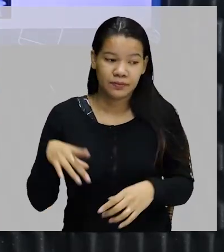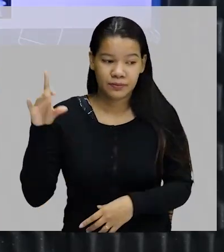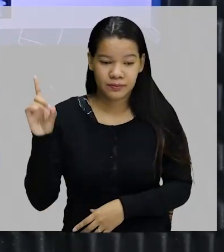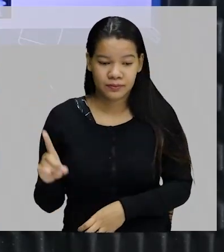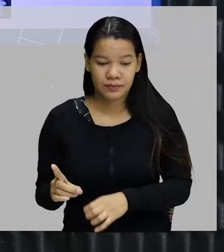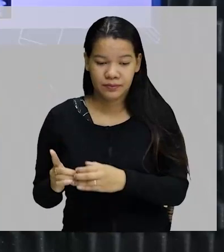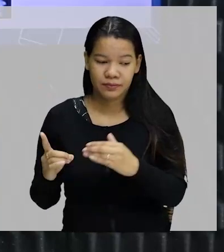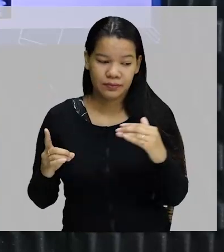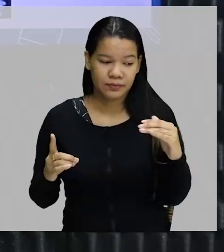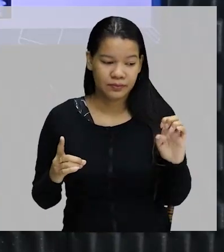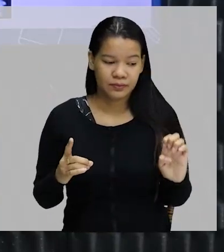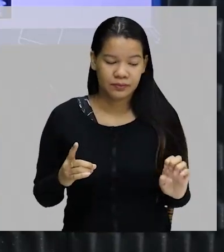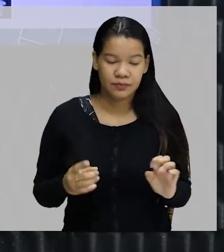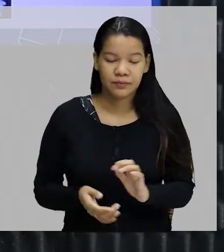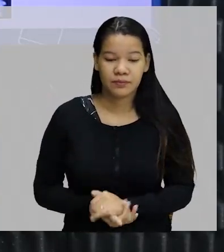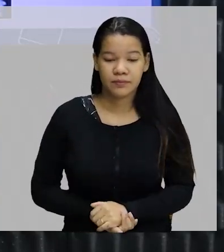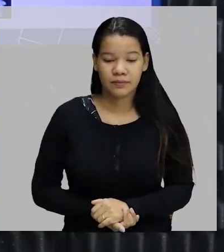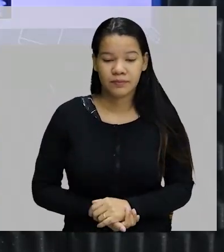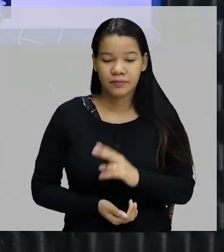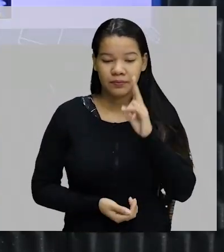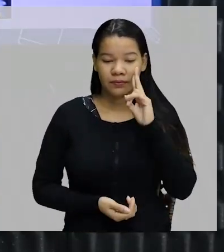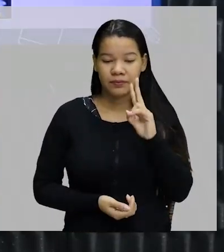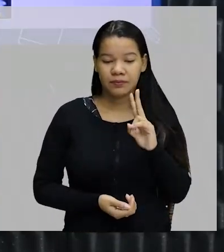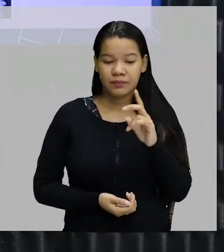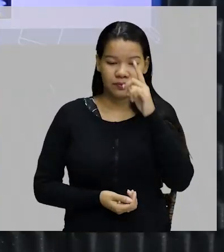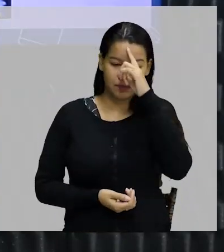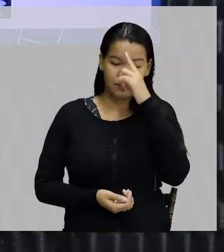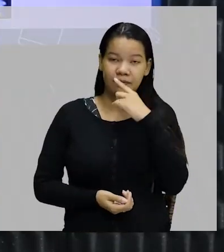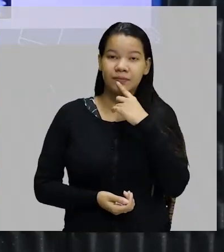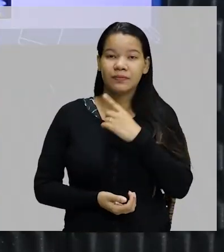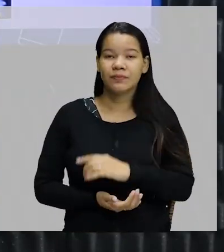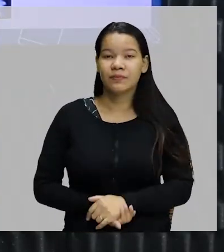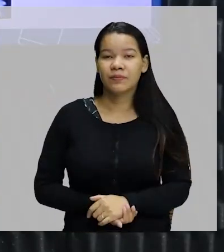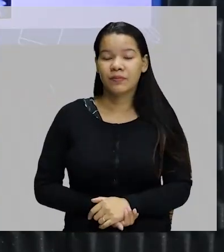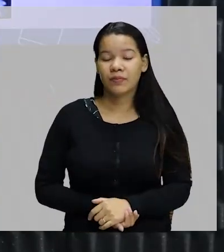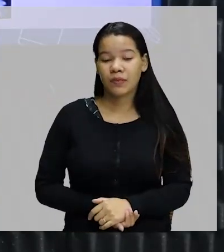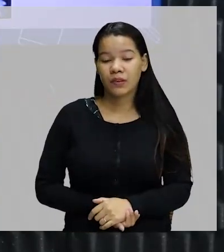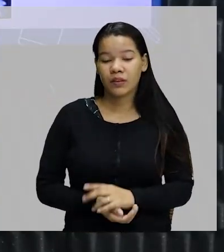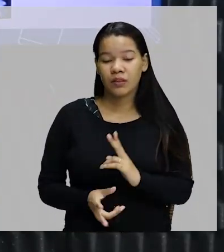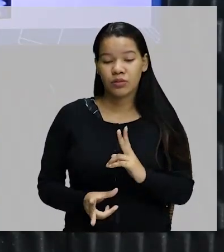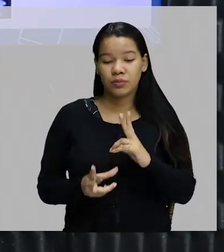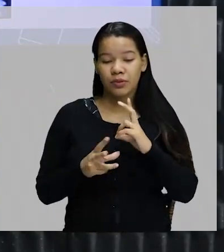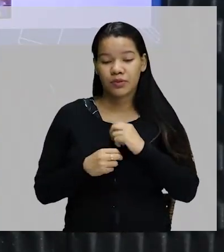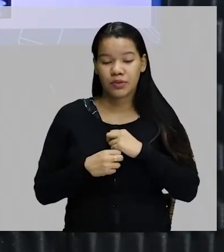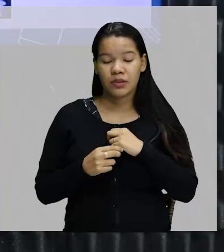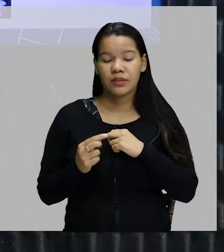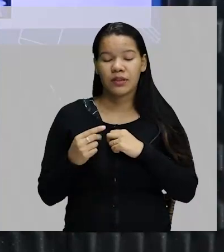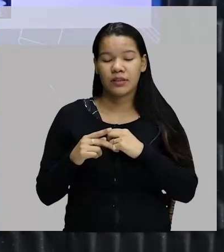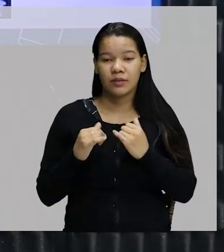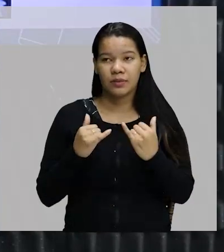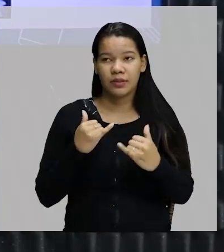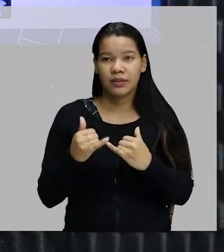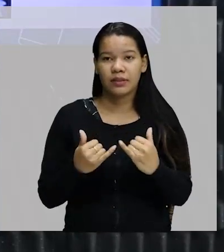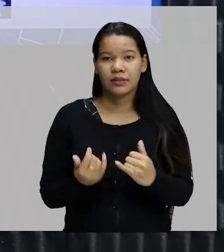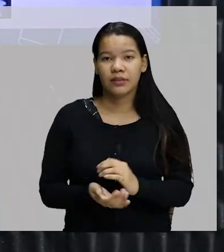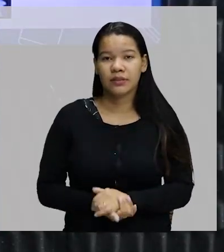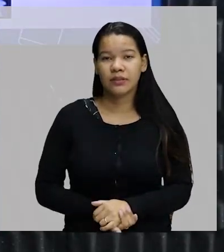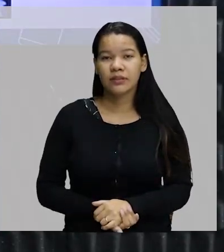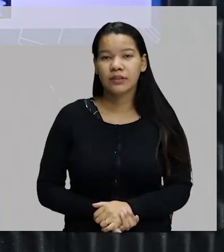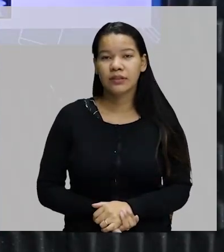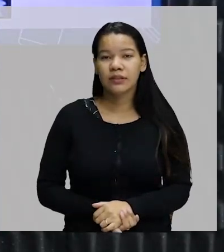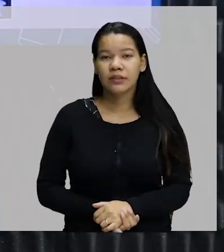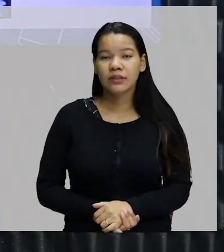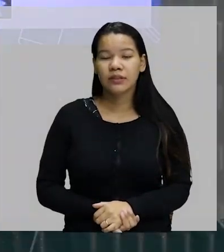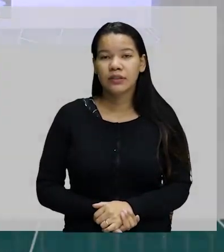para a esquerda. Está aqui a figura de um casumbá, um personagem também dessa brincadeira que é o Bumba Meu